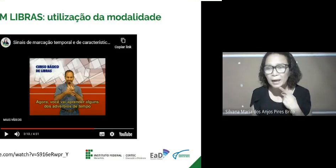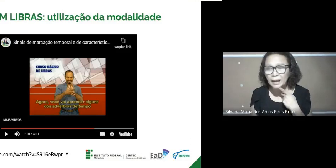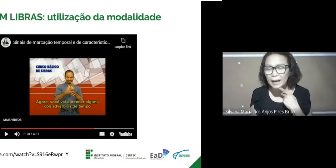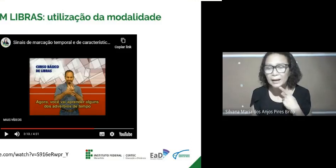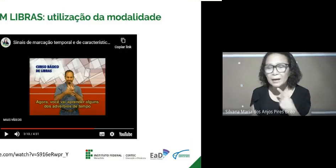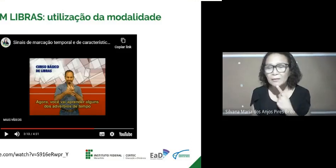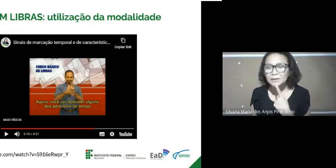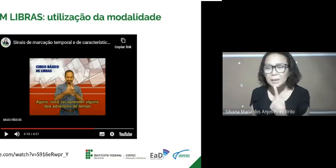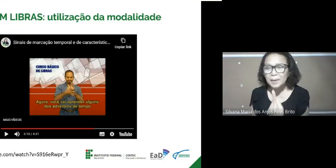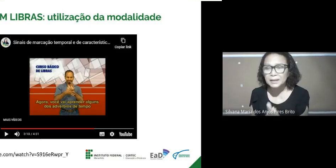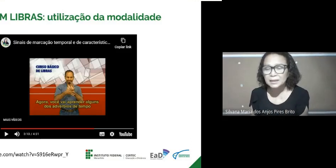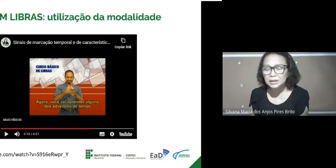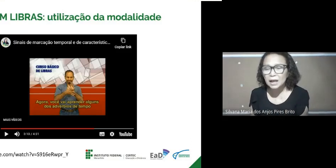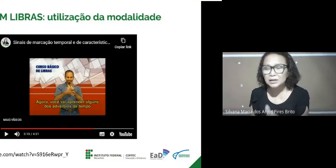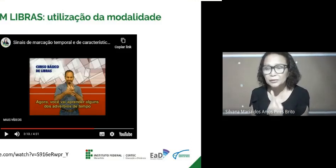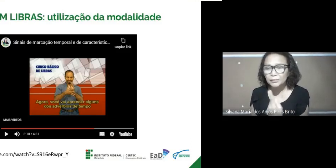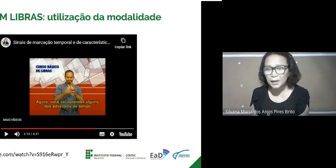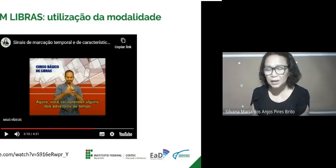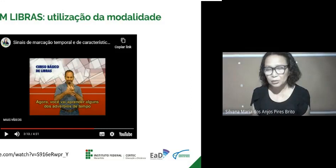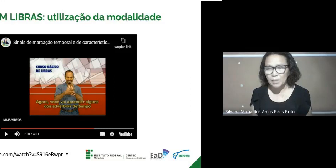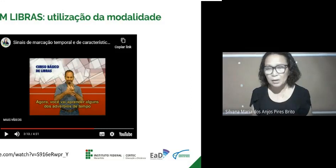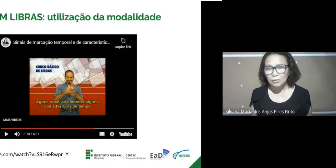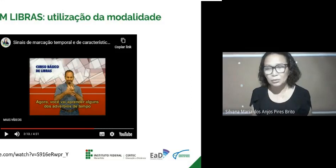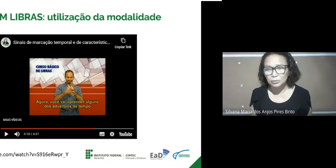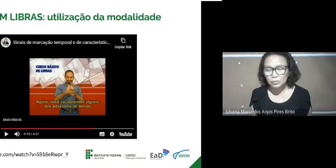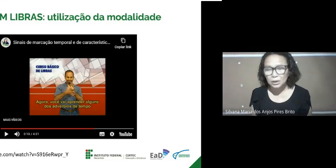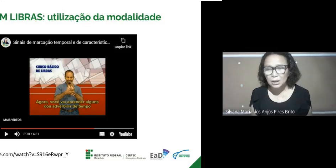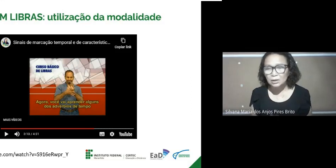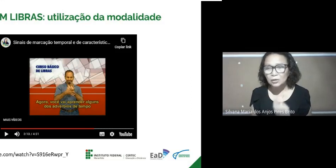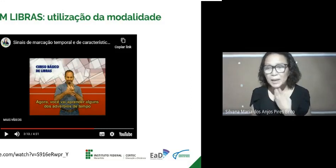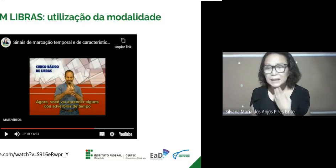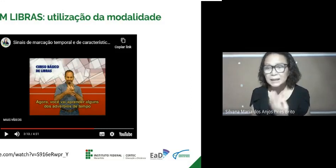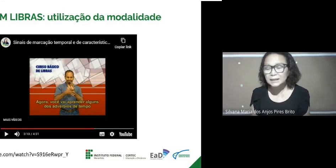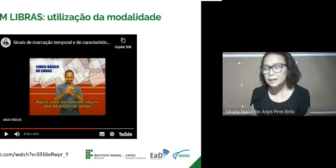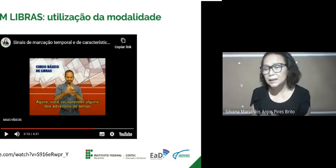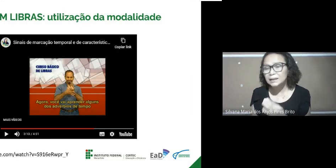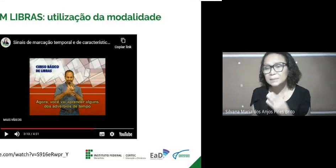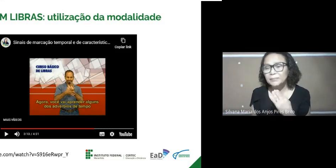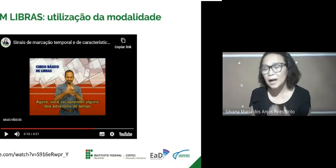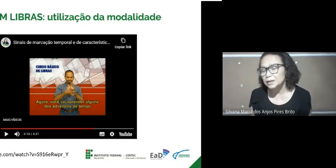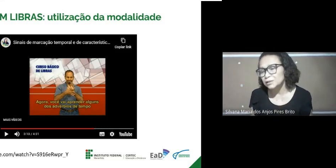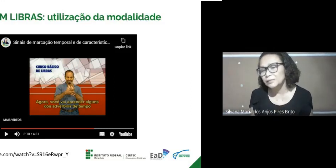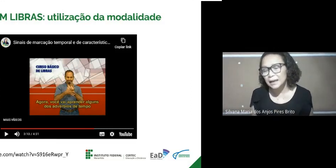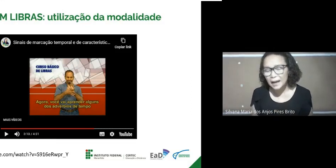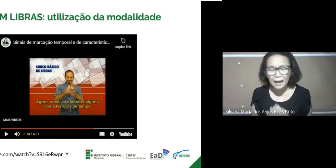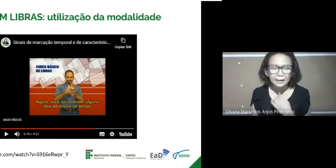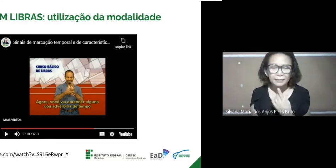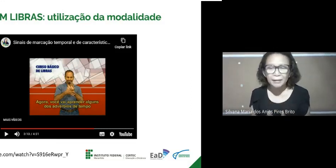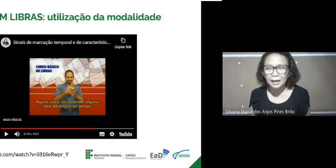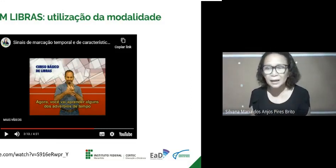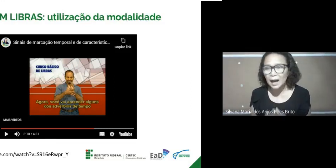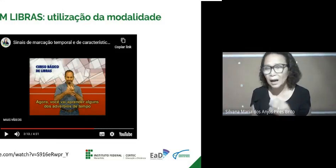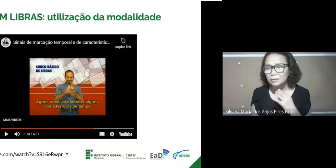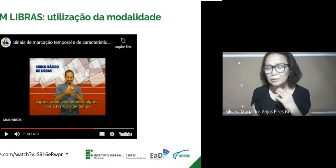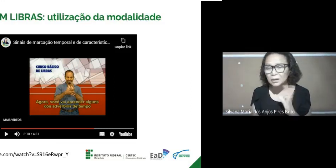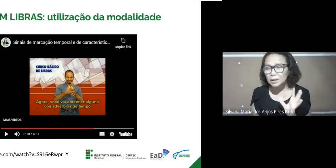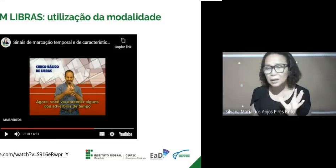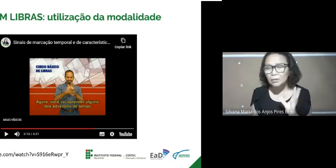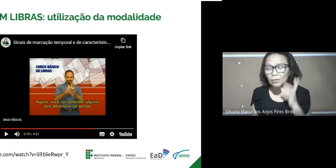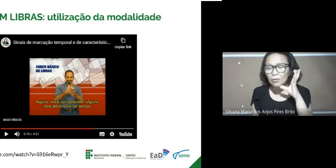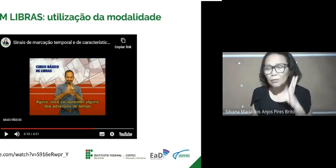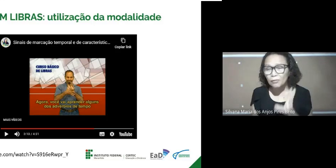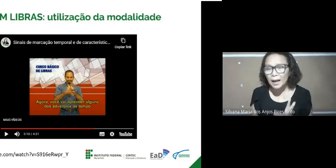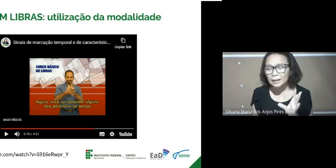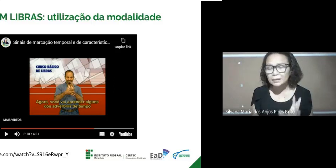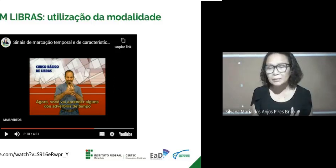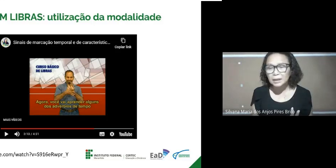ao falar, você precisa estar de frente para o aluno. Então, não precisa que fale devagar, que fale alto.